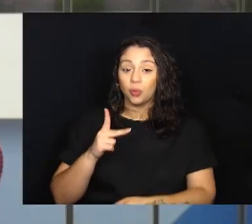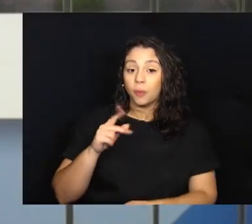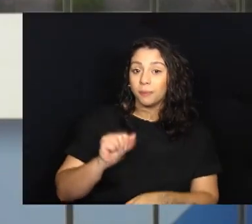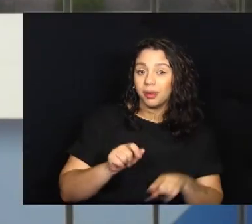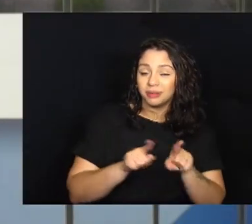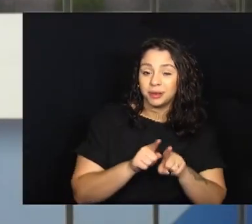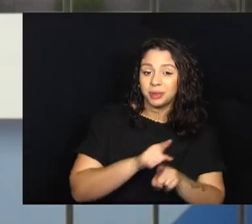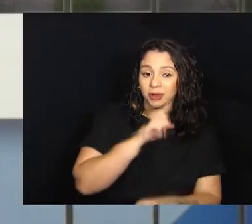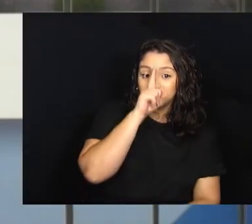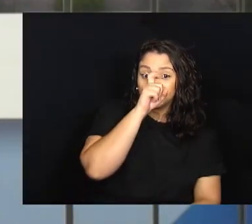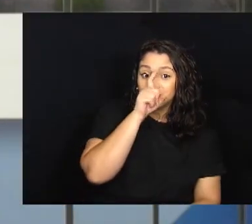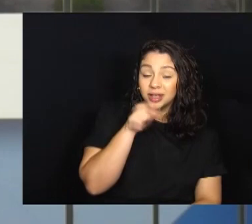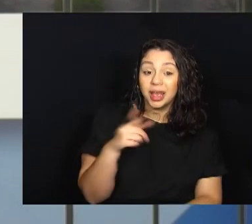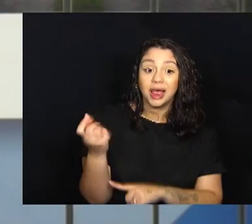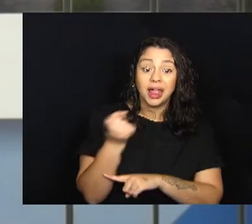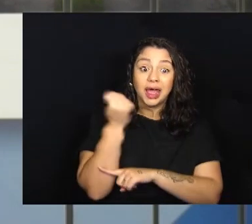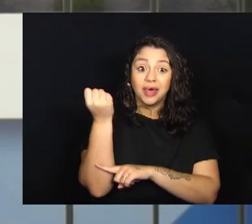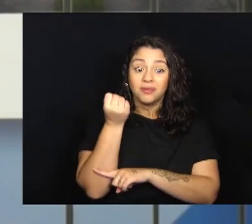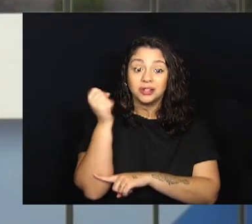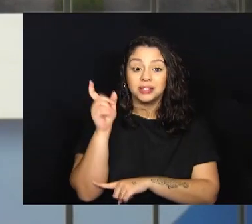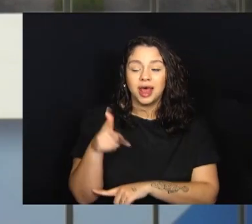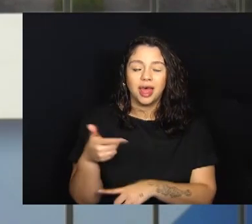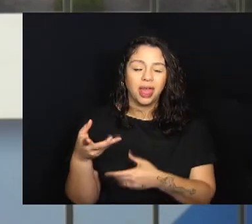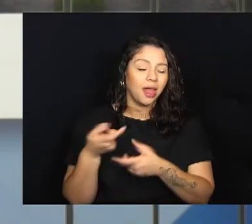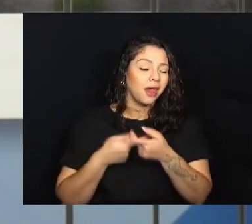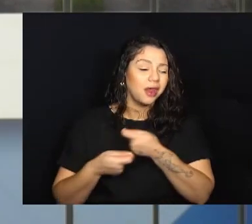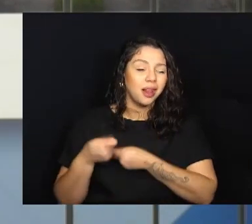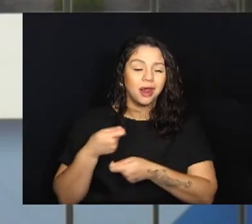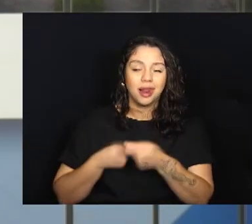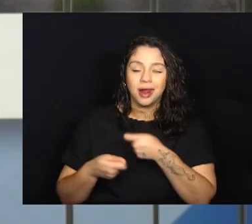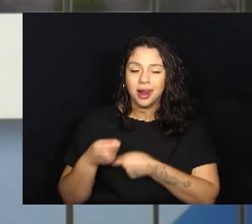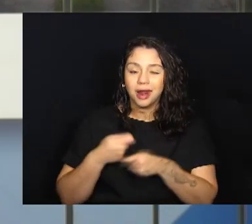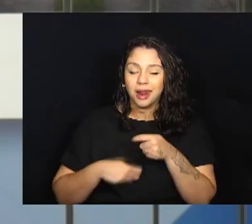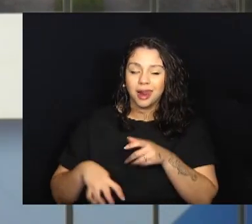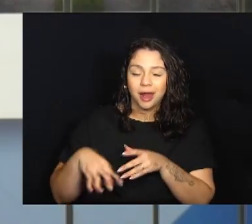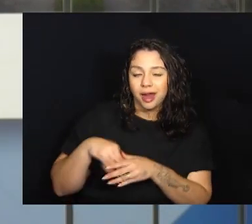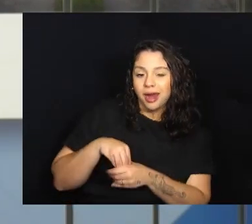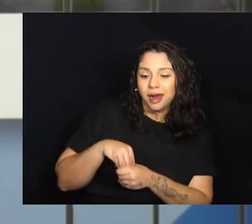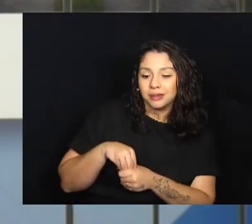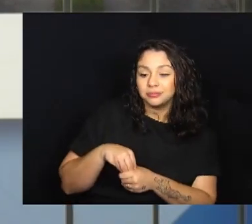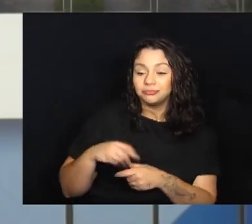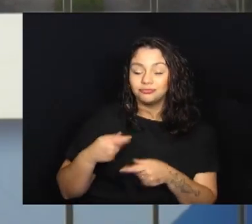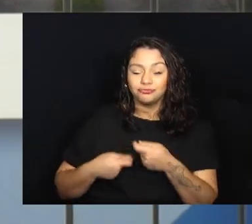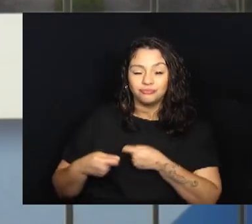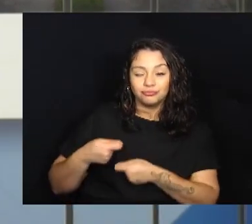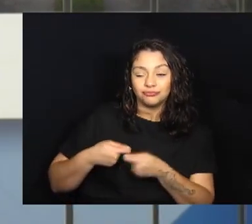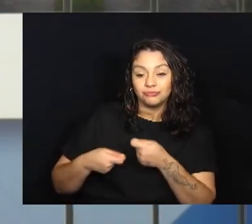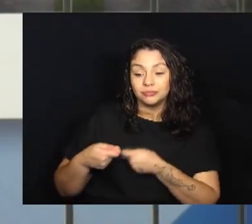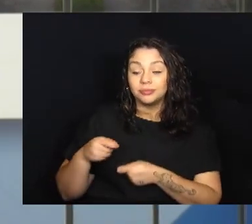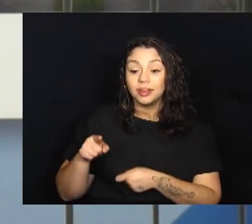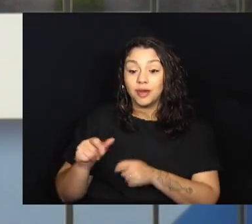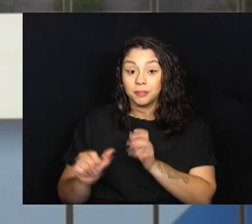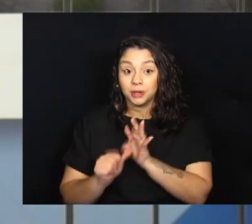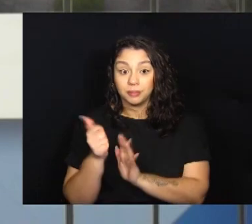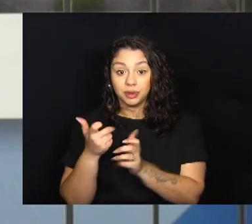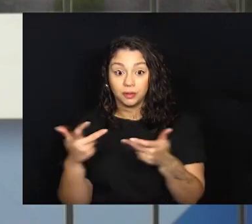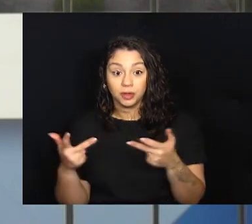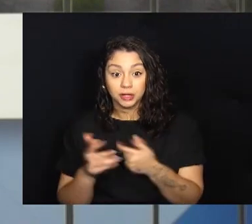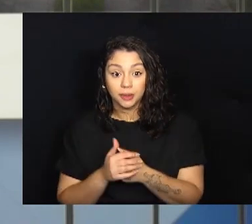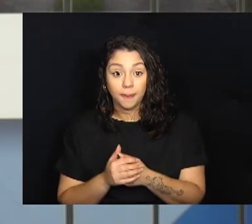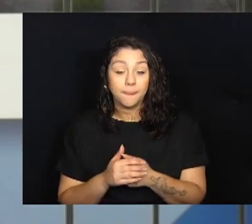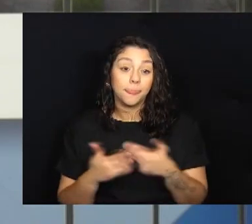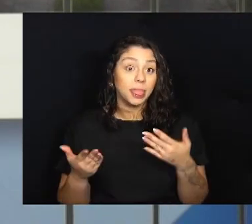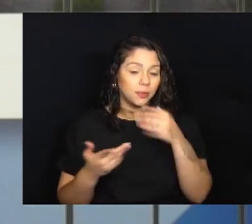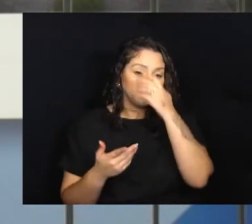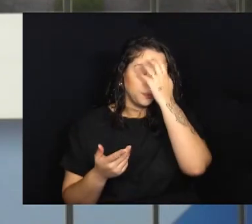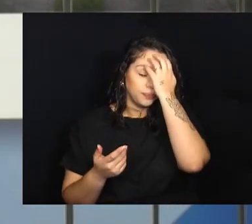o agravamento faz parte do negócio. Tá. O agravamento da saúde faz parte do negócio. Então, essa é a primeira questão. Então, a gente